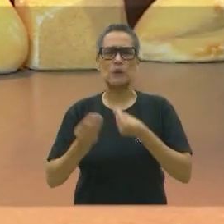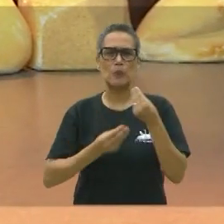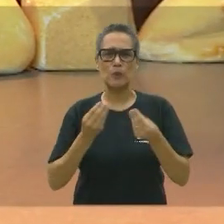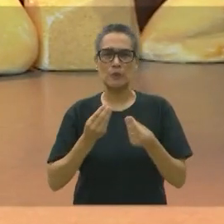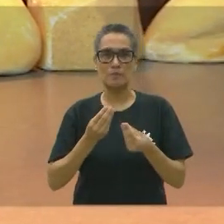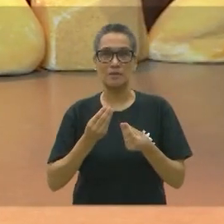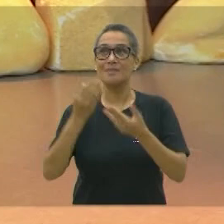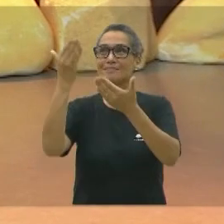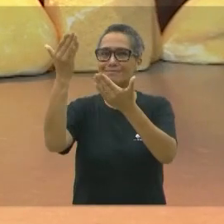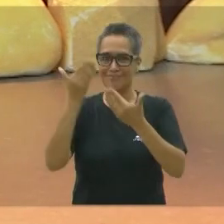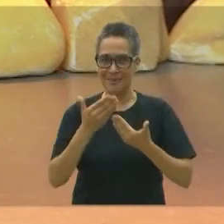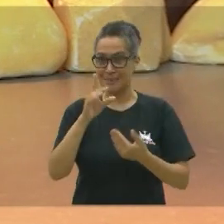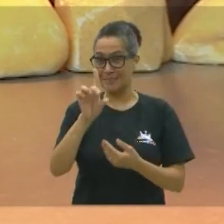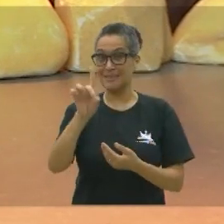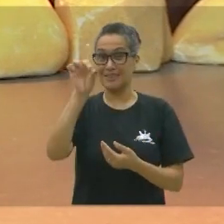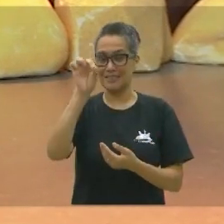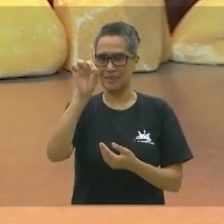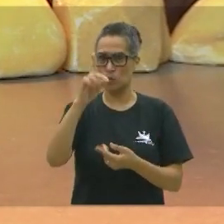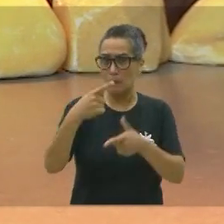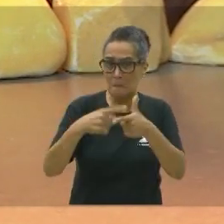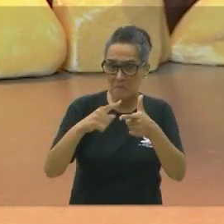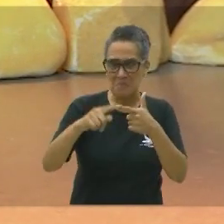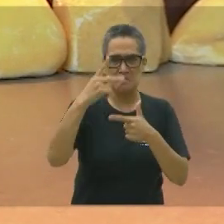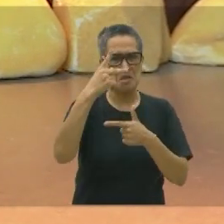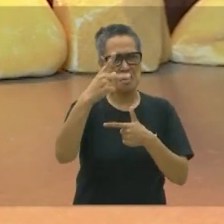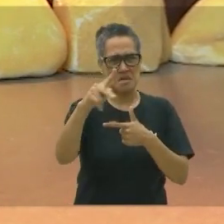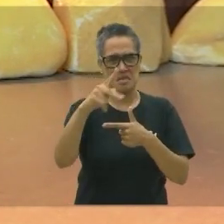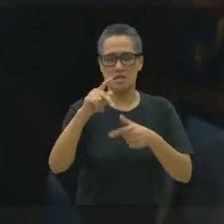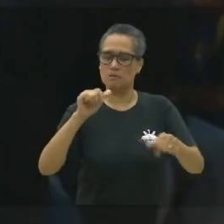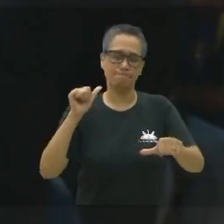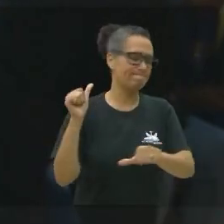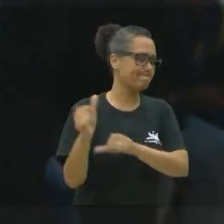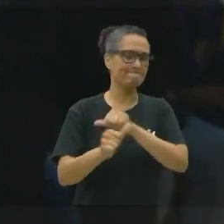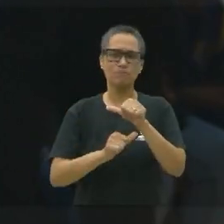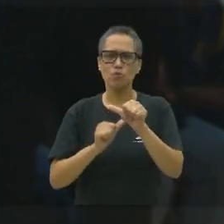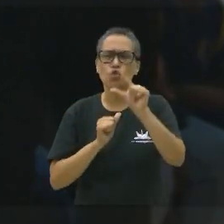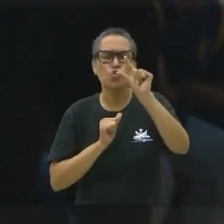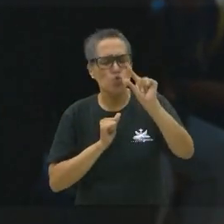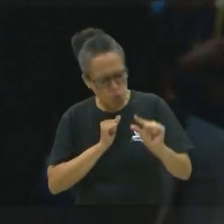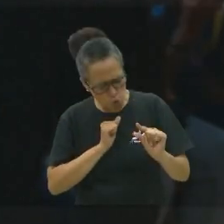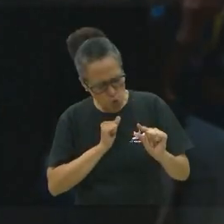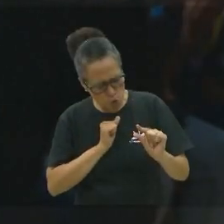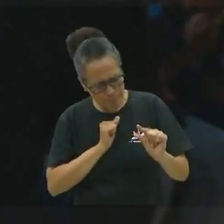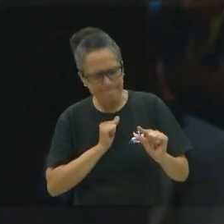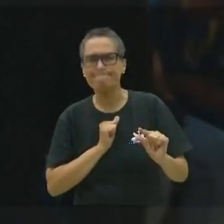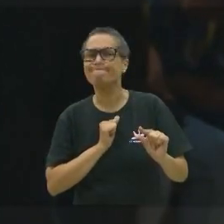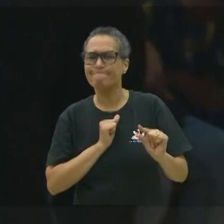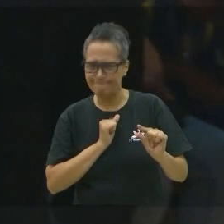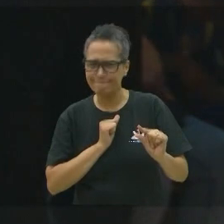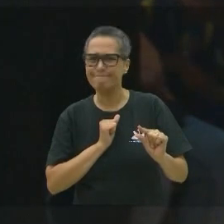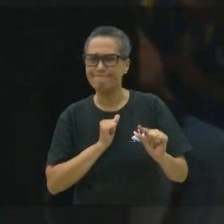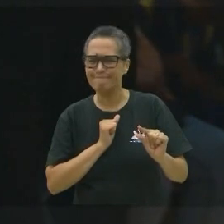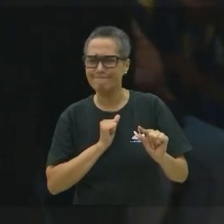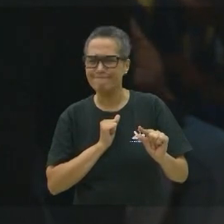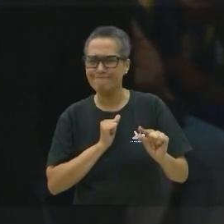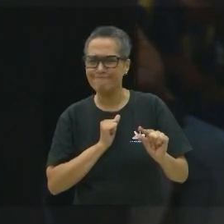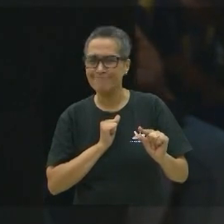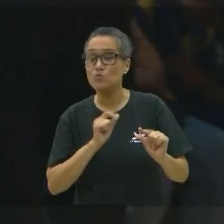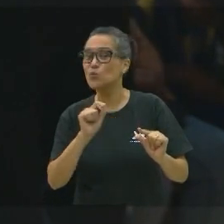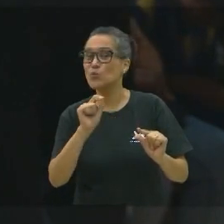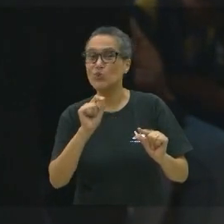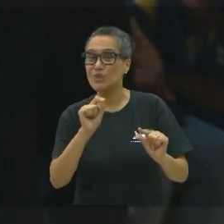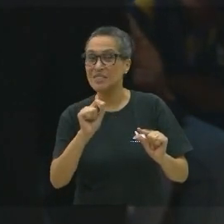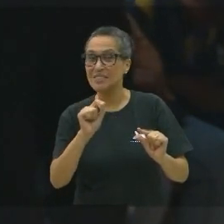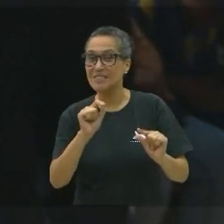presença de Deus, que os seus problemas se tornarão pequeninos diante da grandiosidade do que você